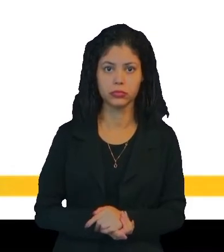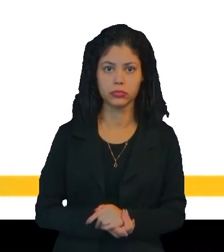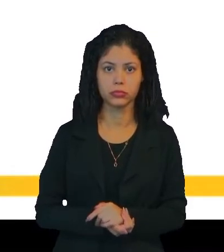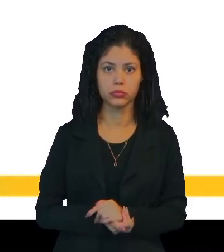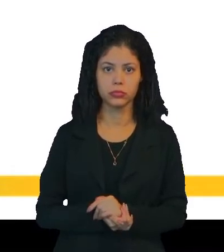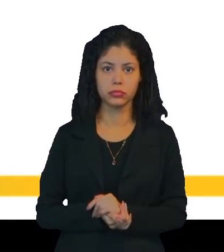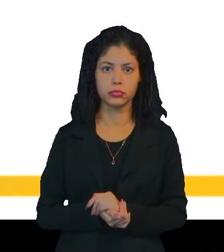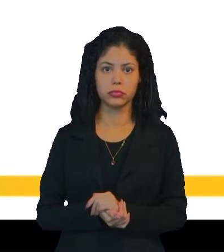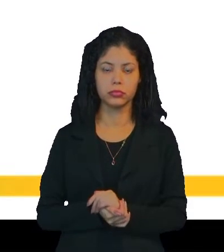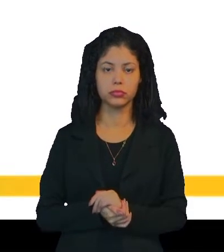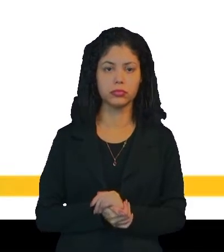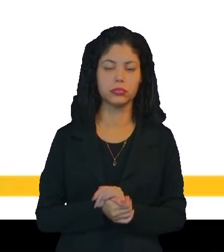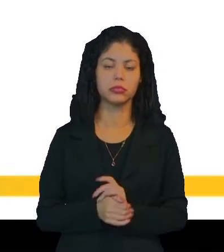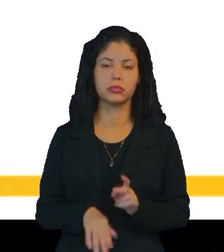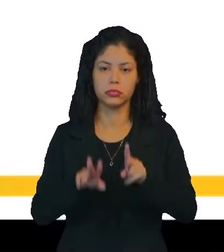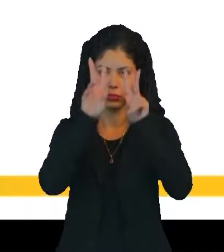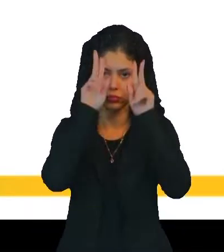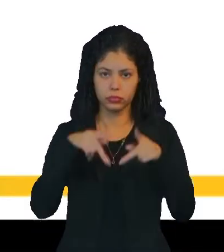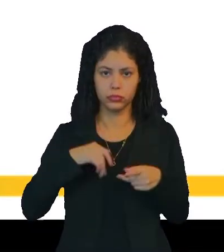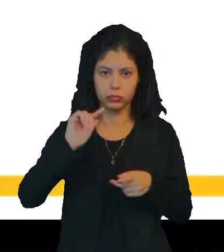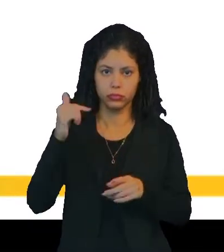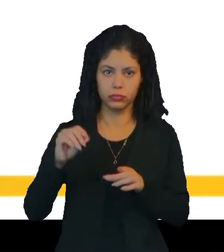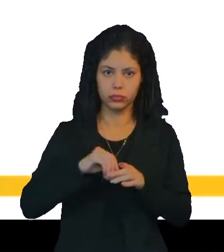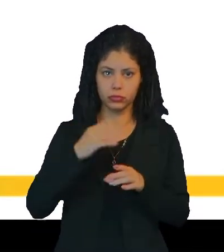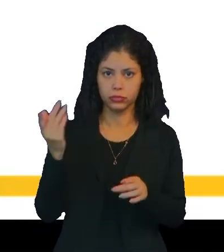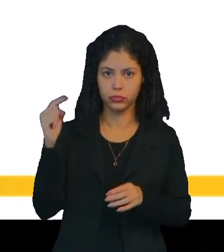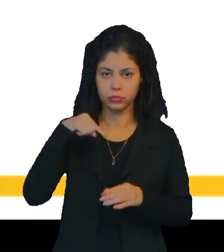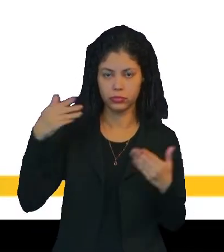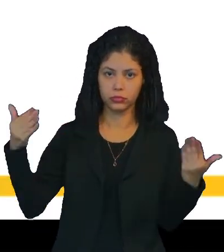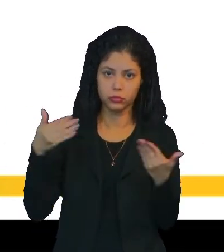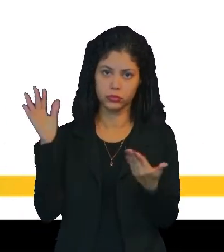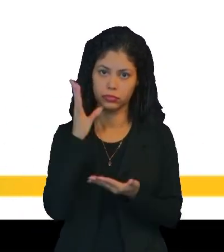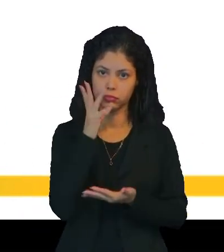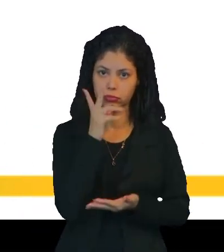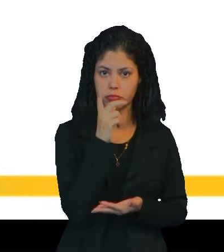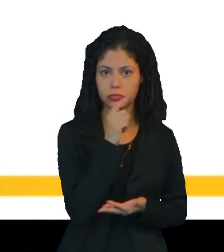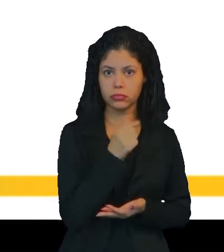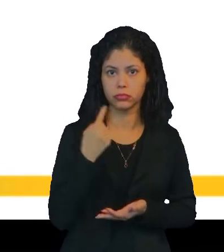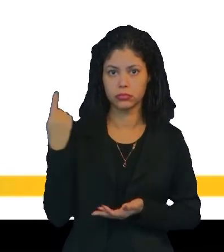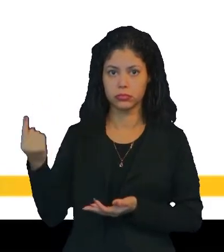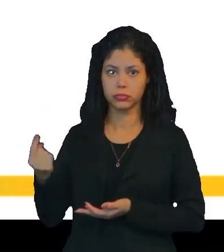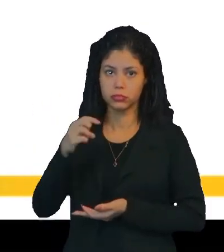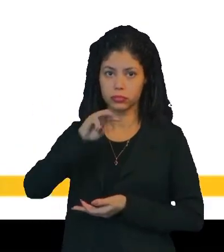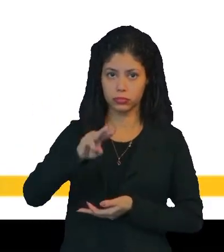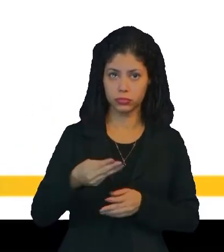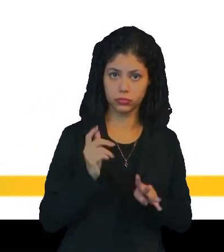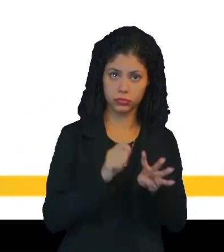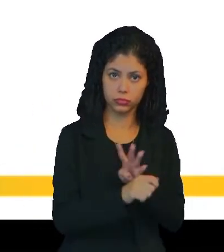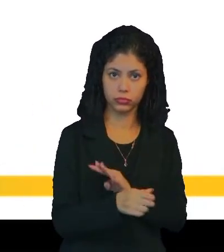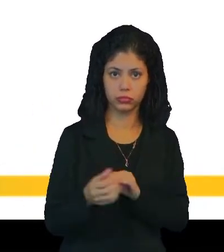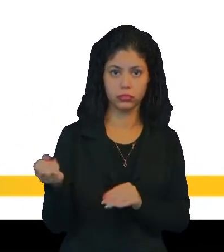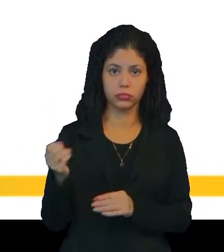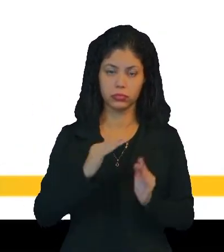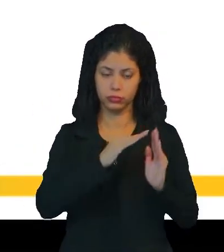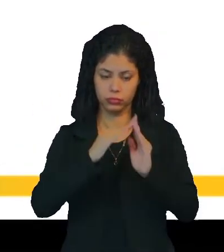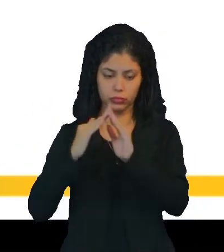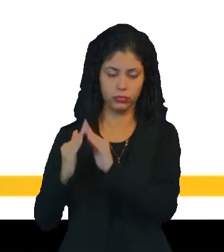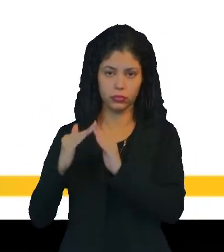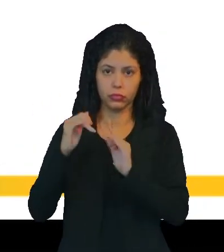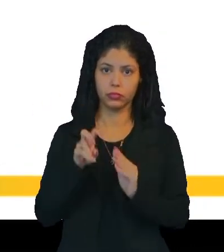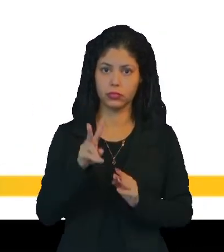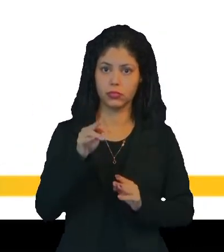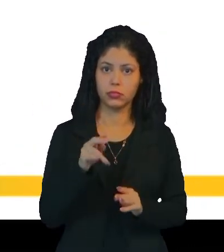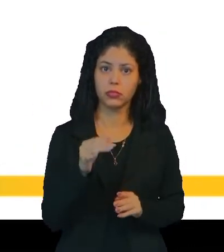A humanidade em outro planeta. Se saíssemos do nosso planeta hoje, demoraríamos de 1 a 3 meses para chegar no nosso vizinho,